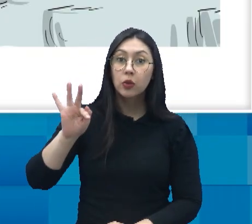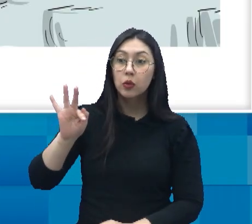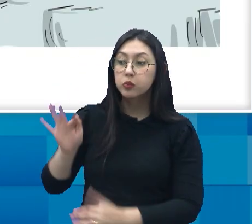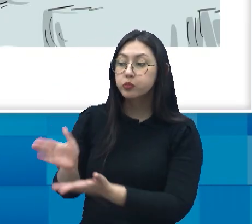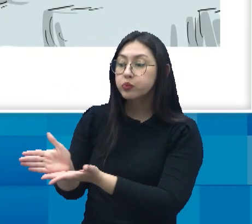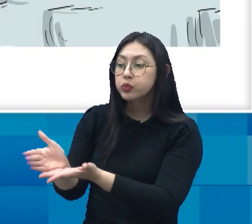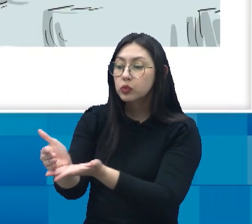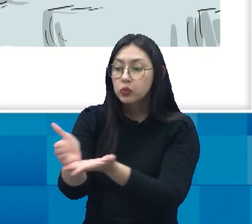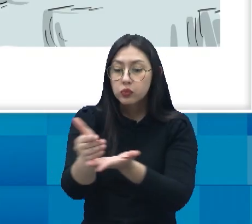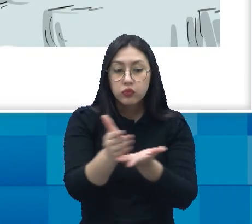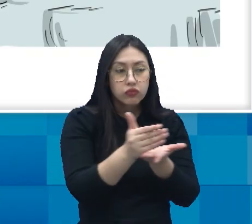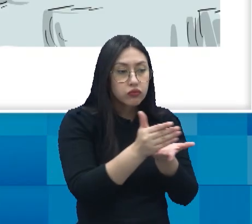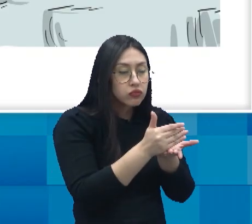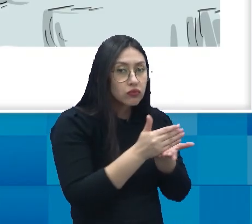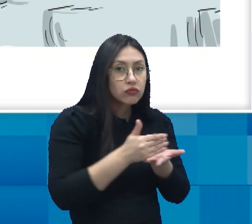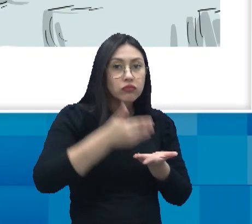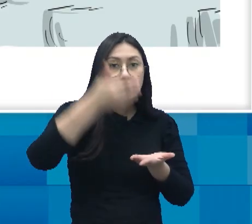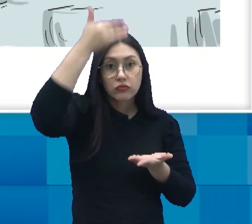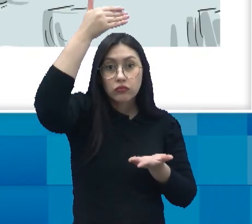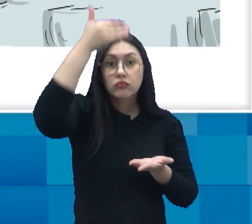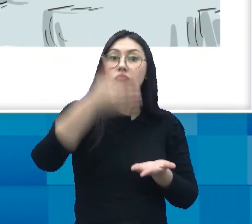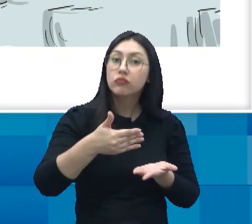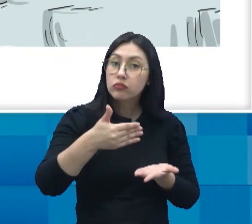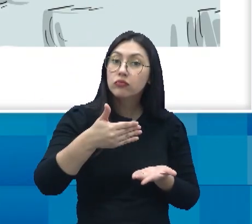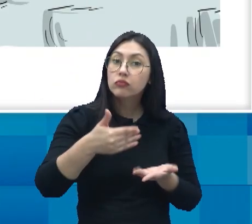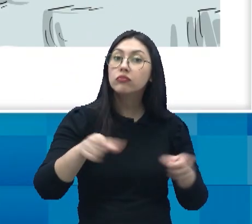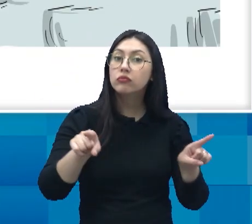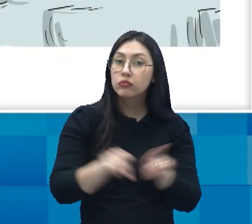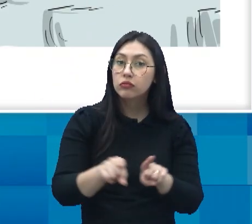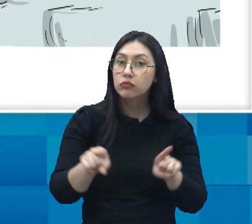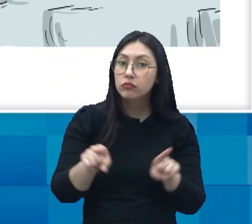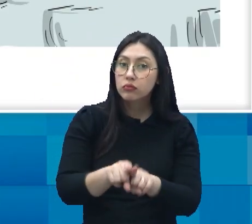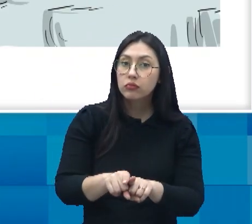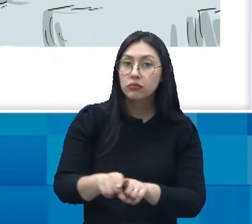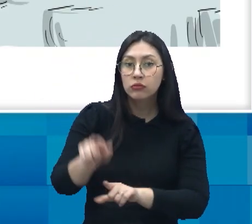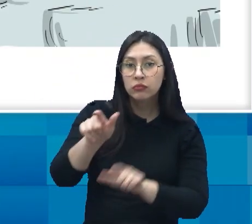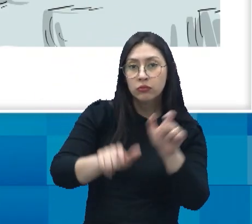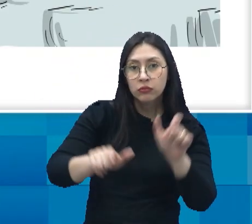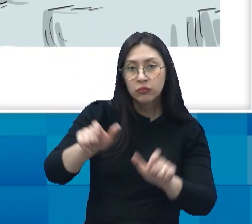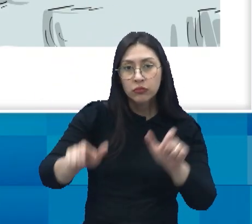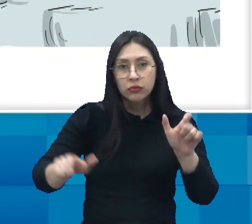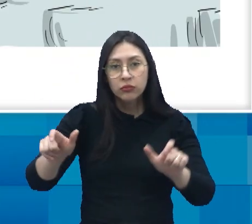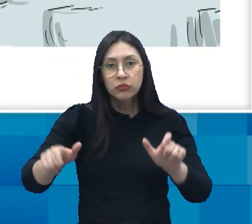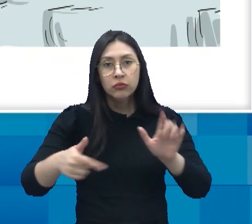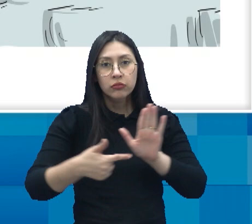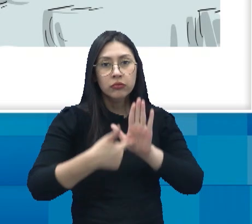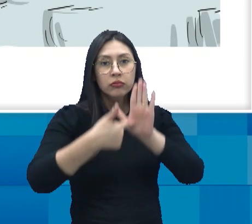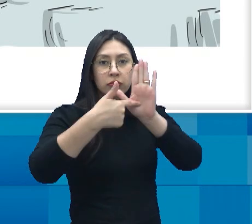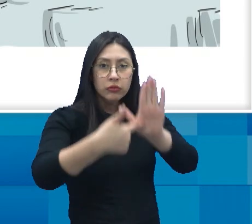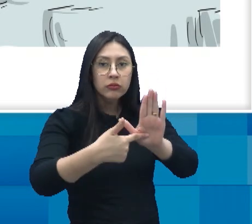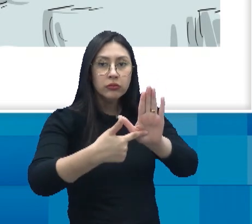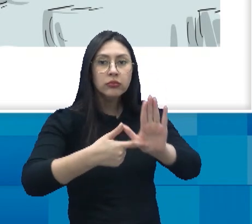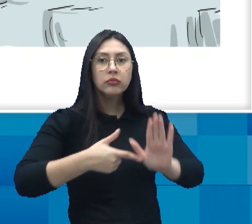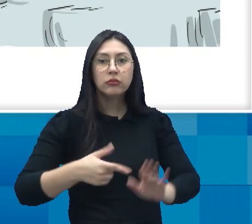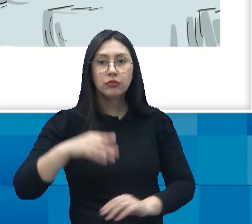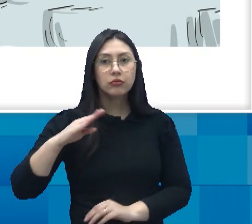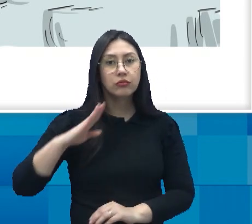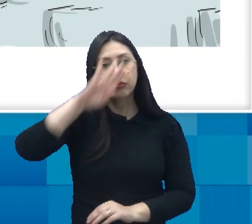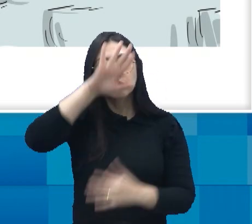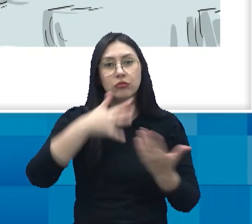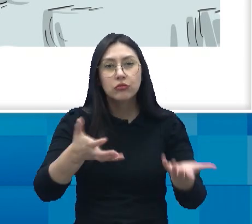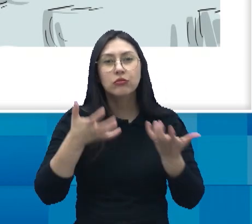provas materiais e testemunhas de que havia uma intenção